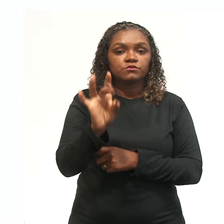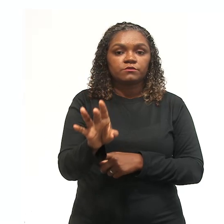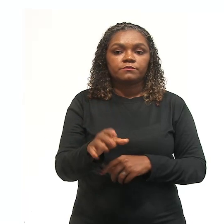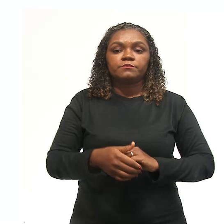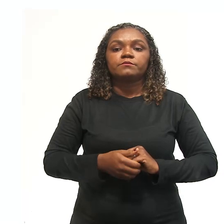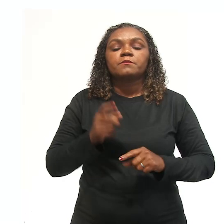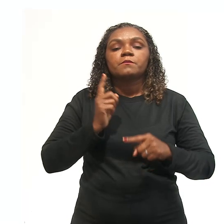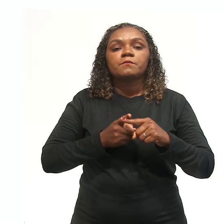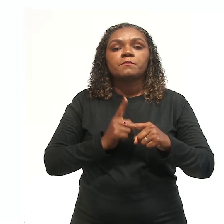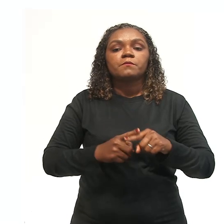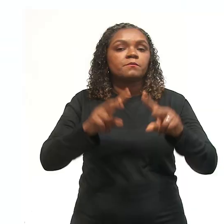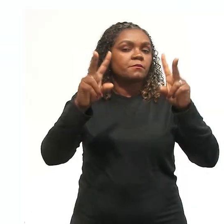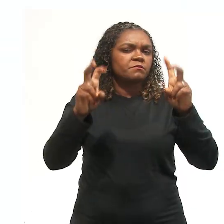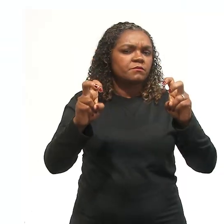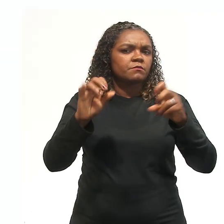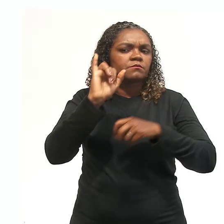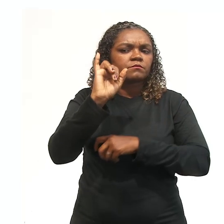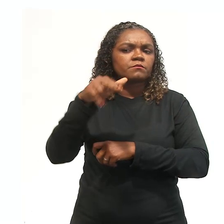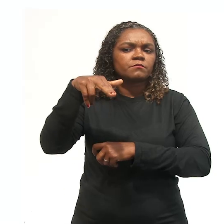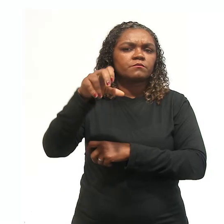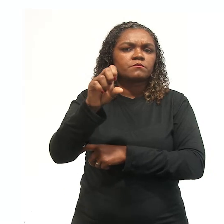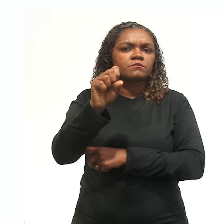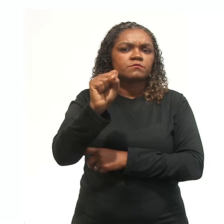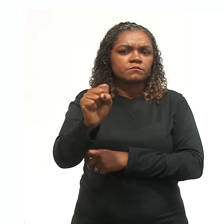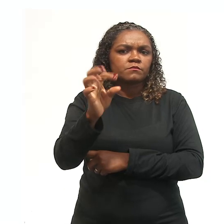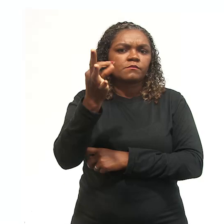Quando a gente está falando de instrumento